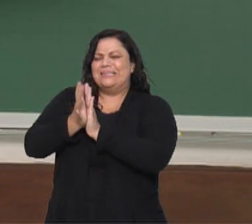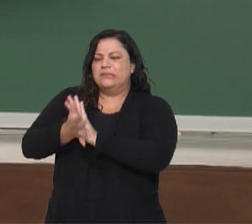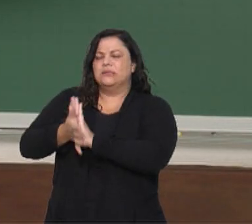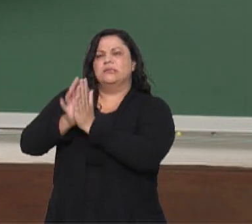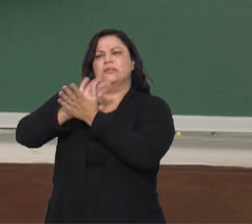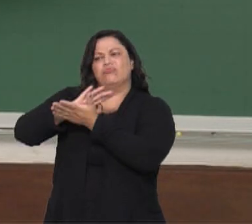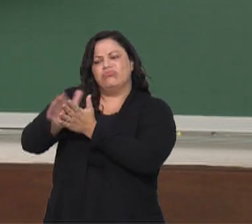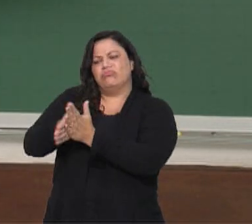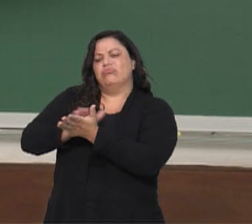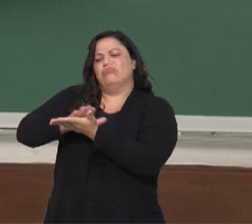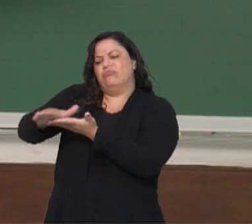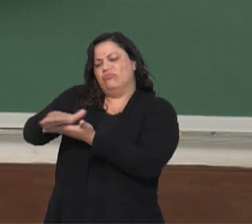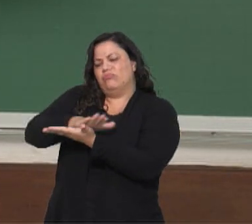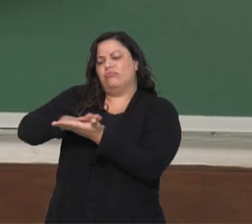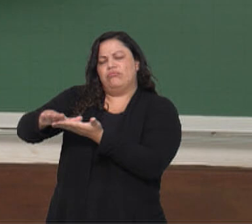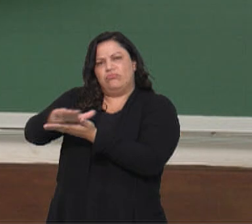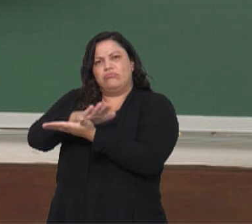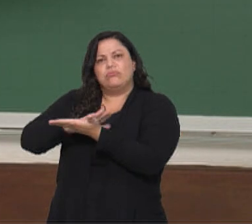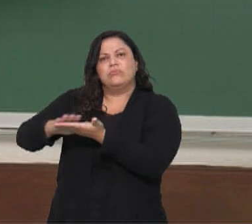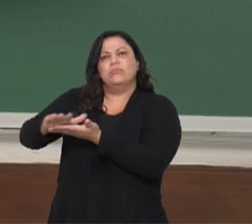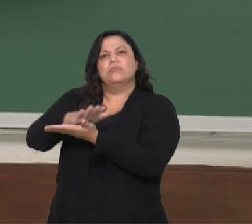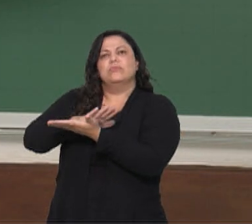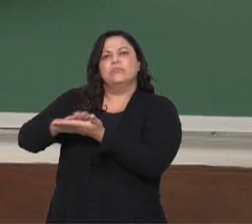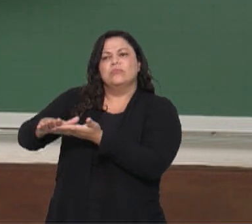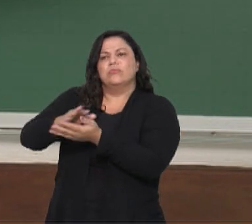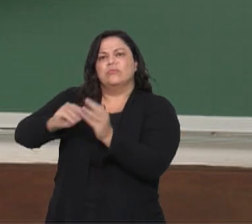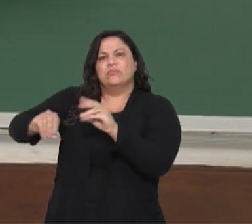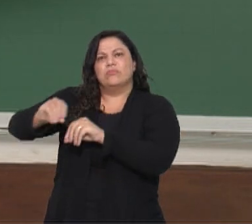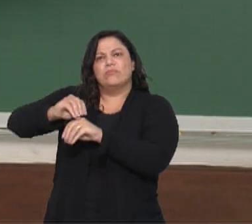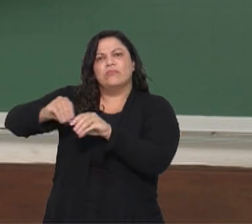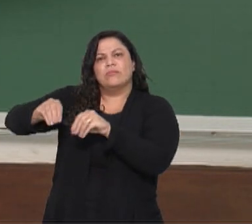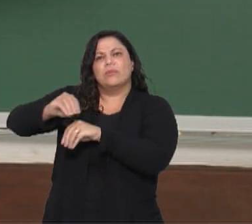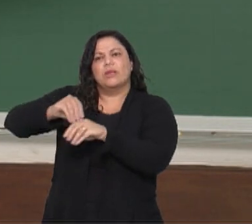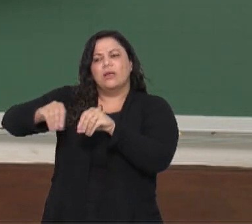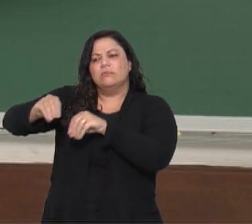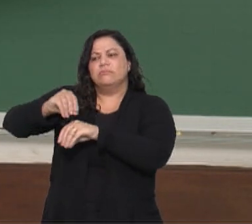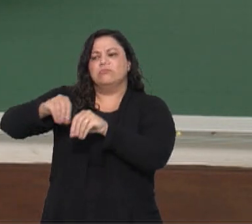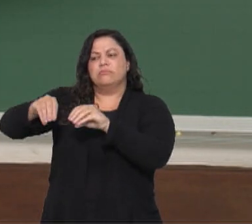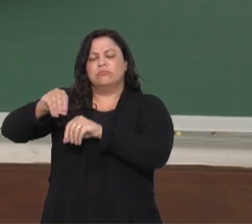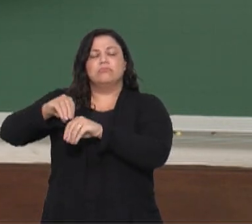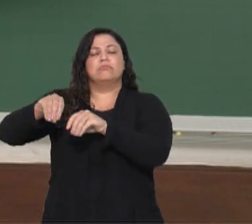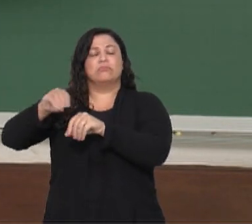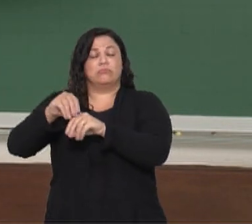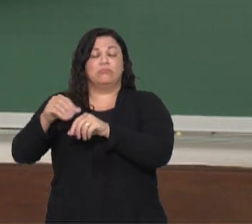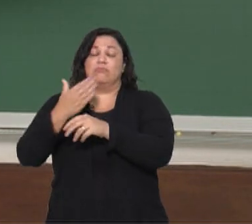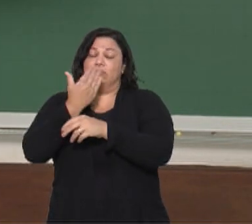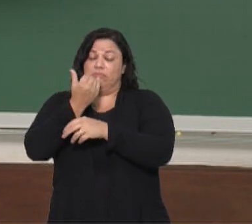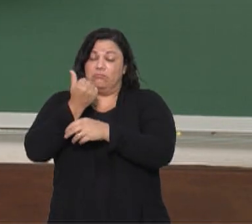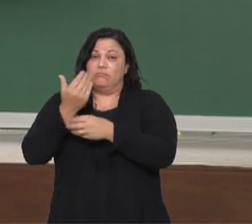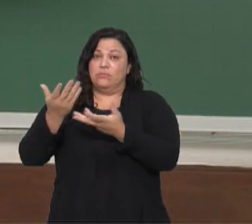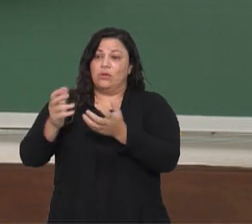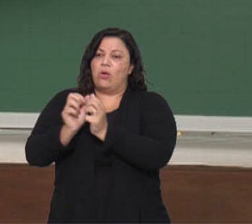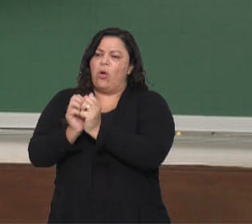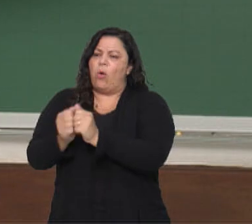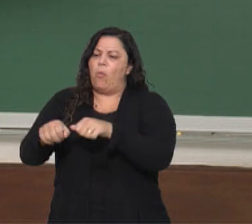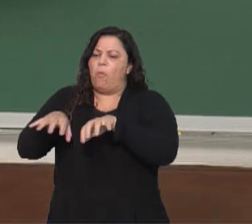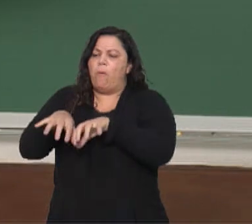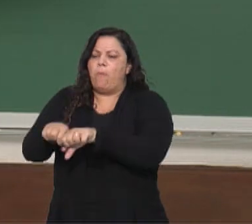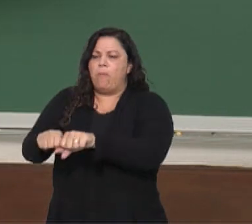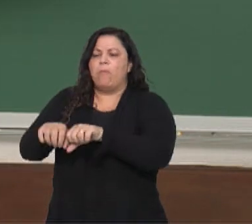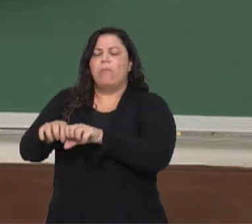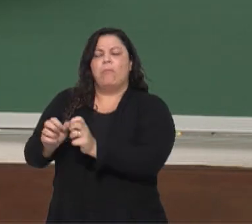para fazer os grãos virarem farelos, para facilitar a comida, inclusive, ou mesmo fazer pão, outros tipos de